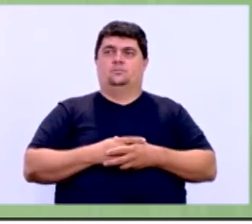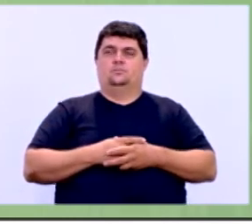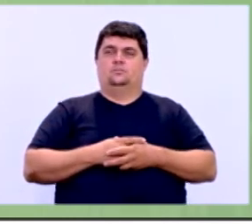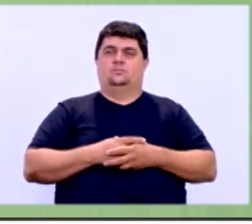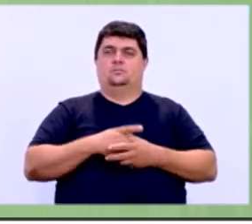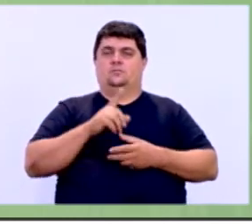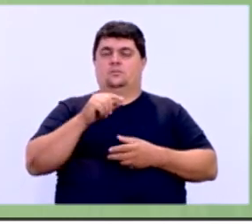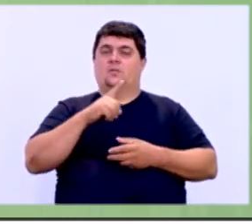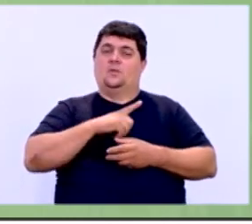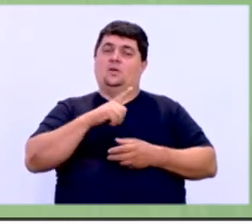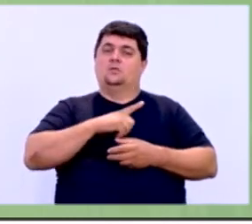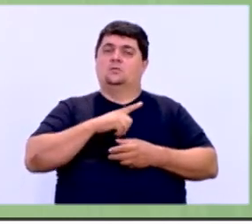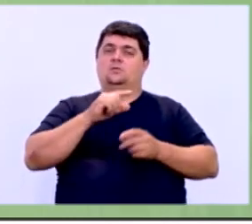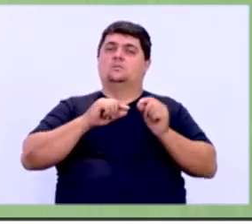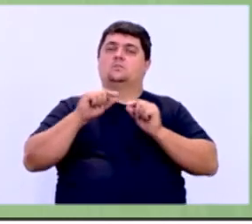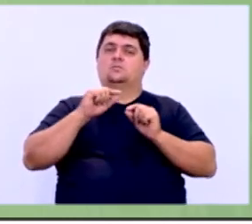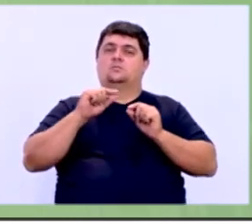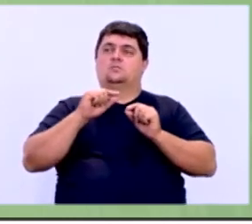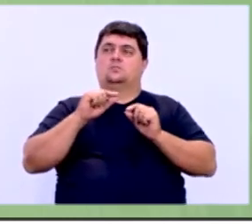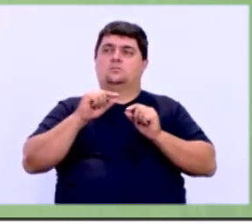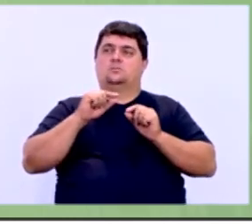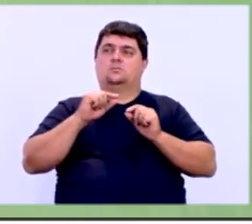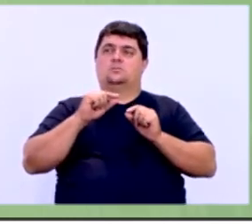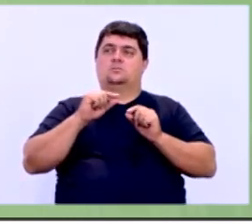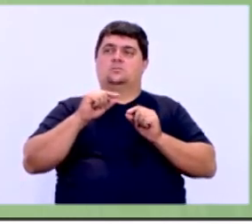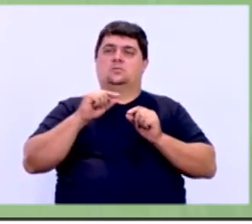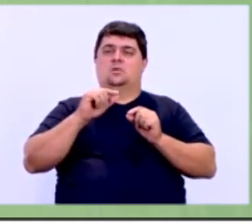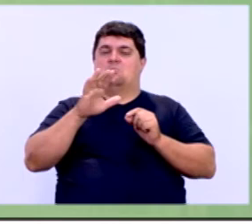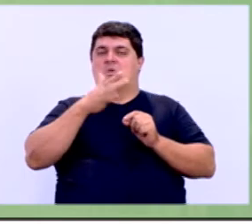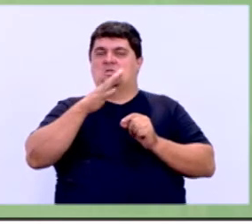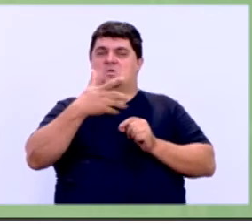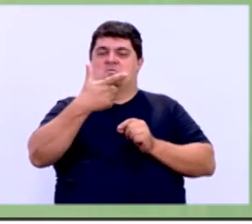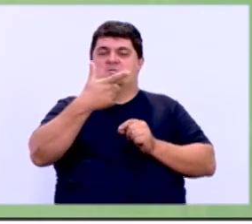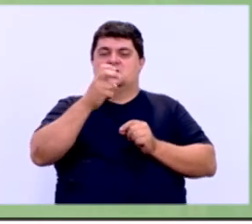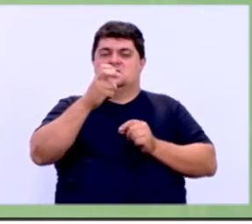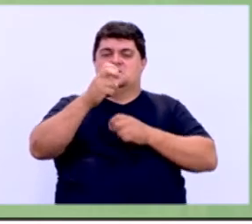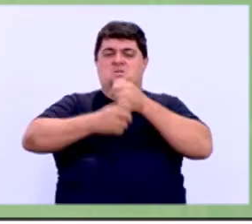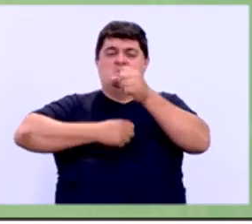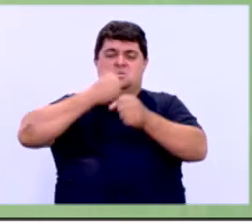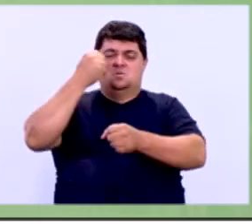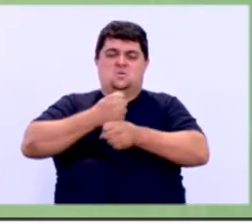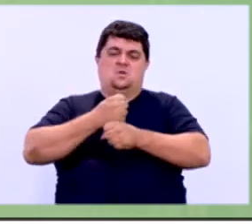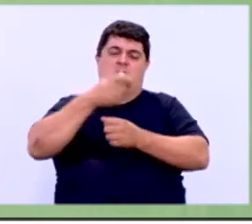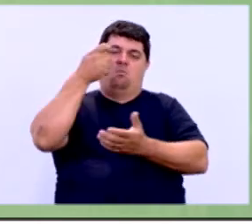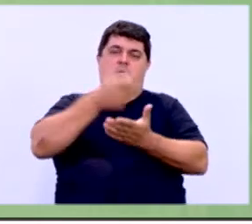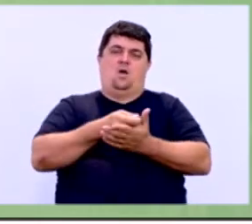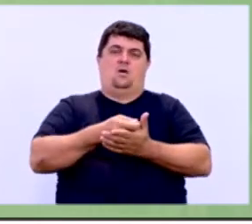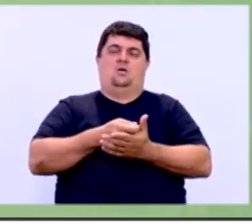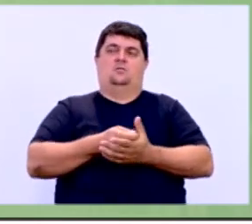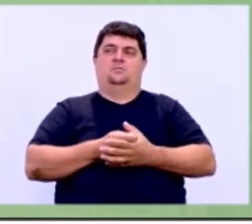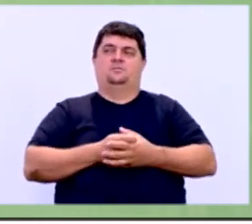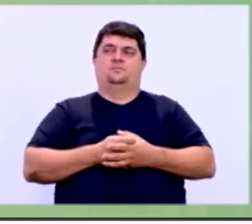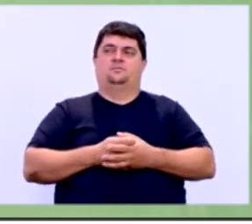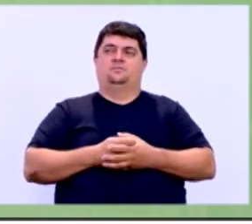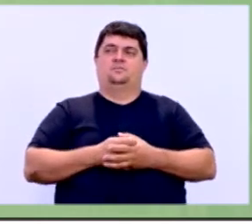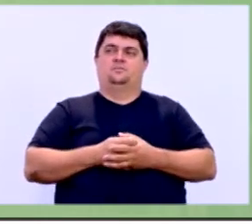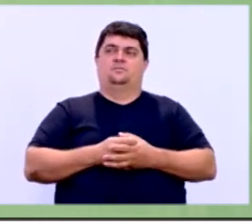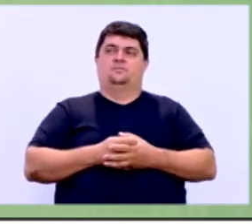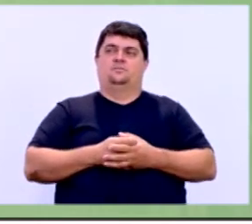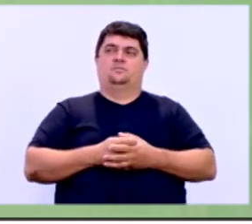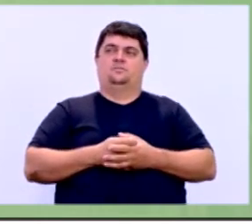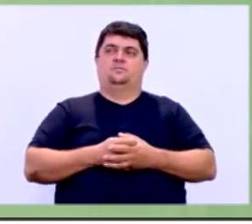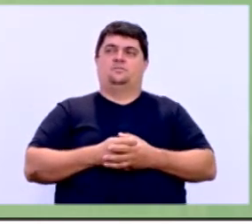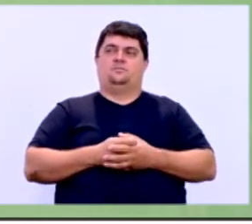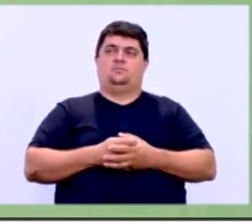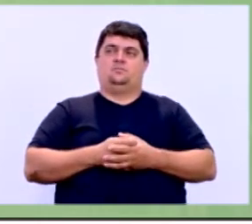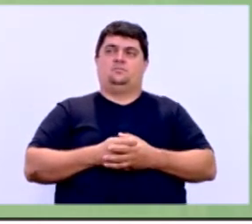prazo, ele tem em média, é óbvio, um tempo de duração de 25 anos. Né? Ainda,